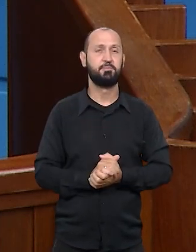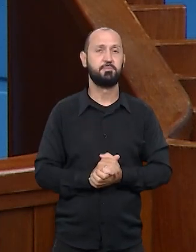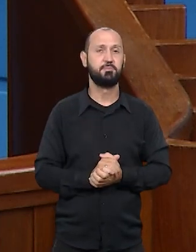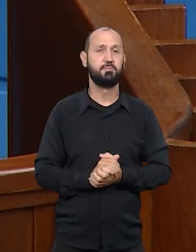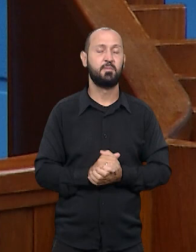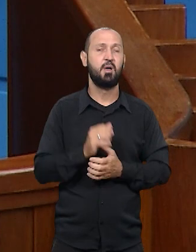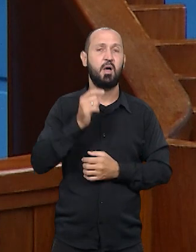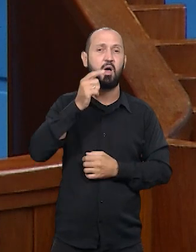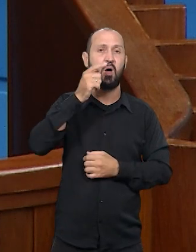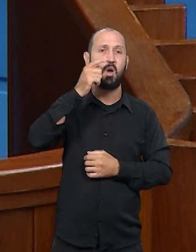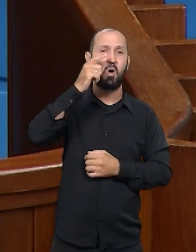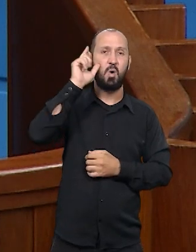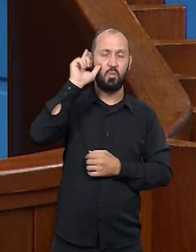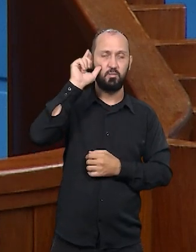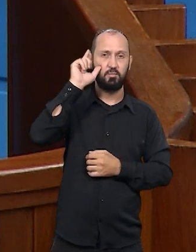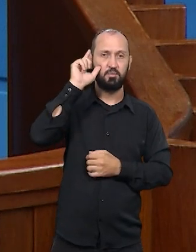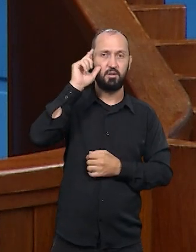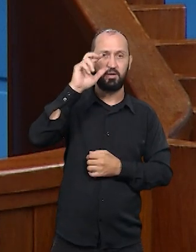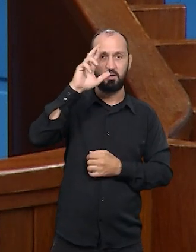atrás